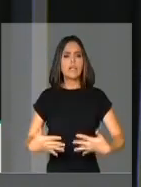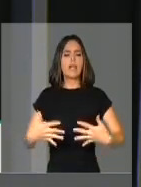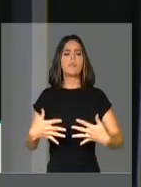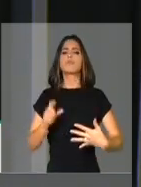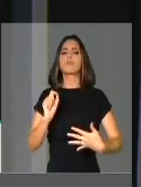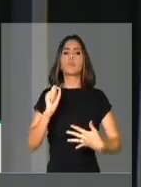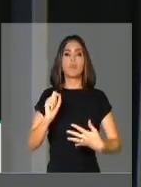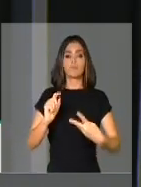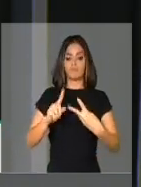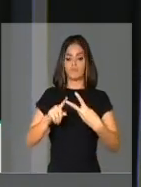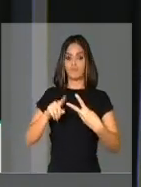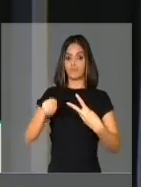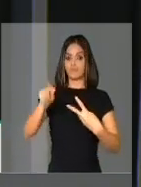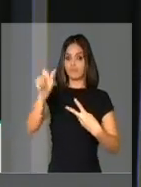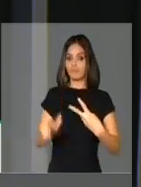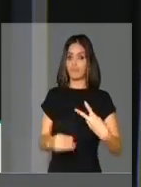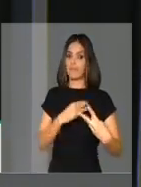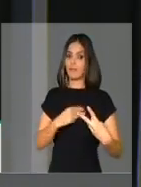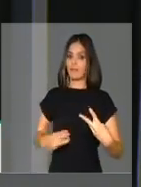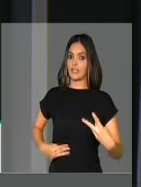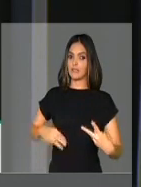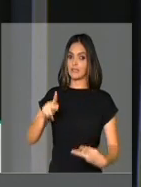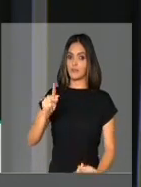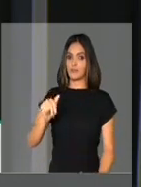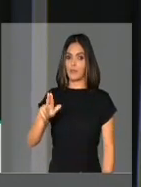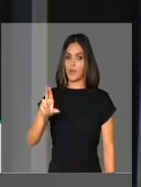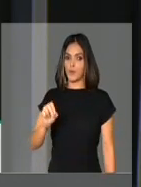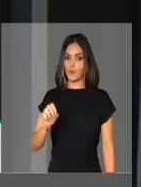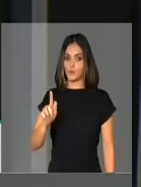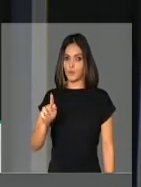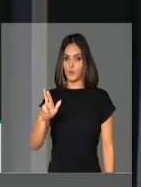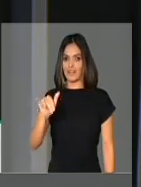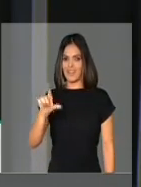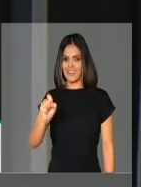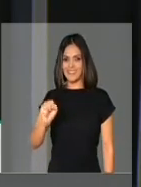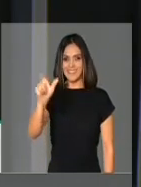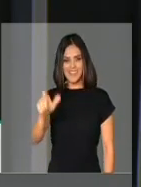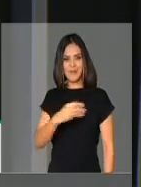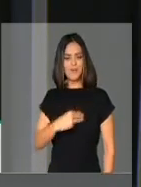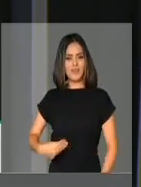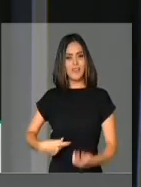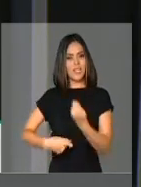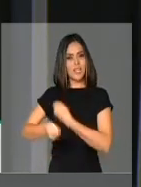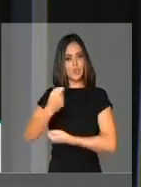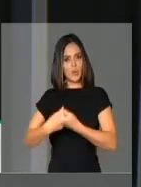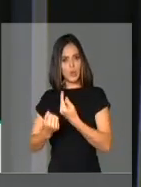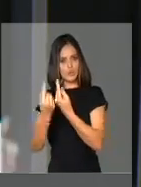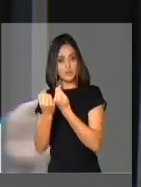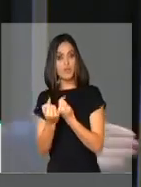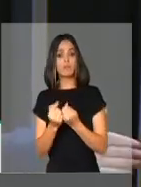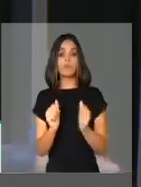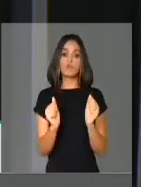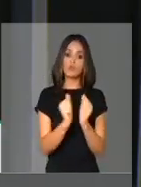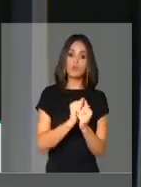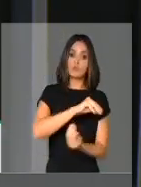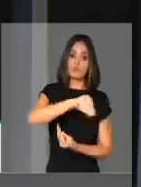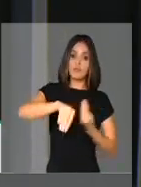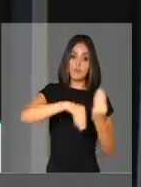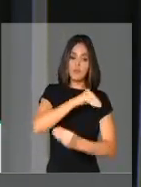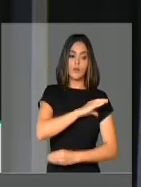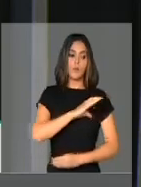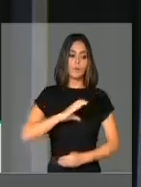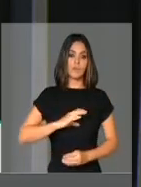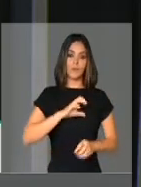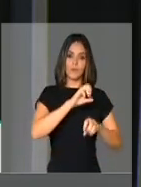do ministro da Economia, Paulo Guedes, falando para a Comissão de Educação e para a Comissão de Finanças e